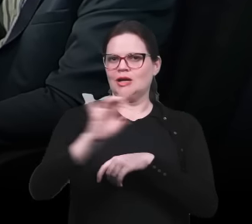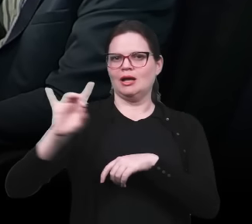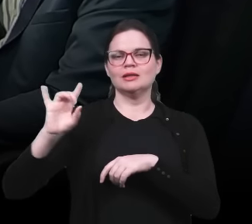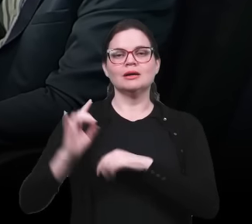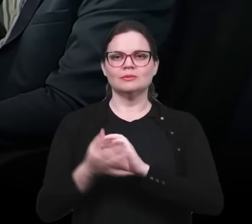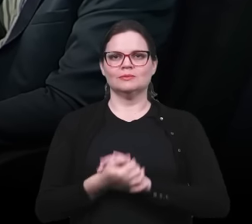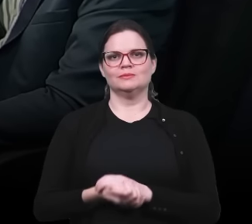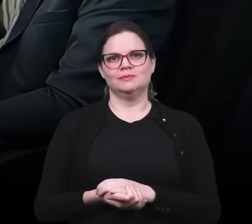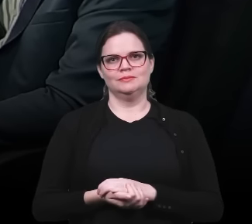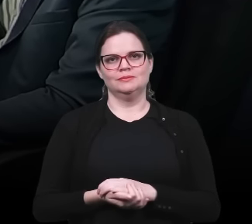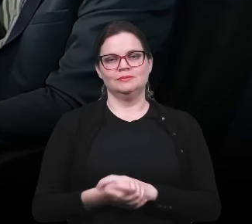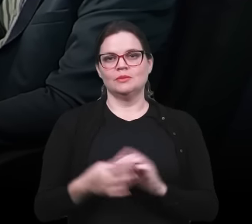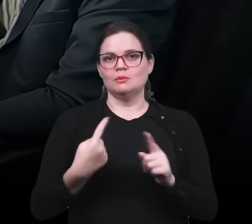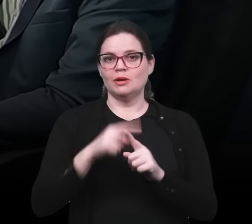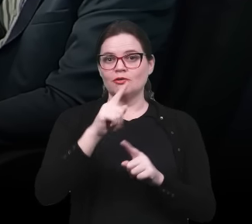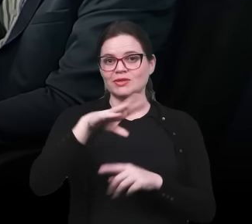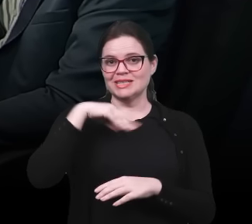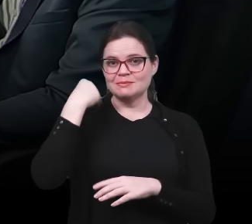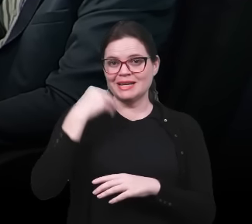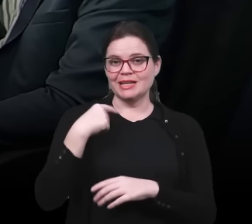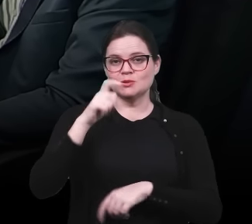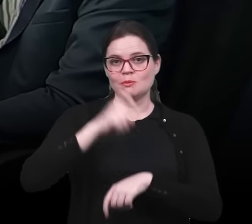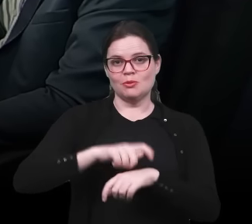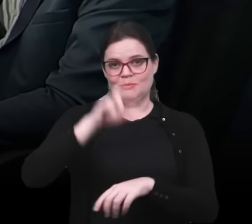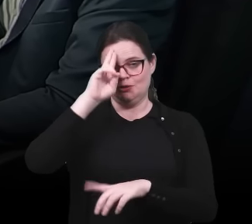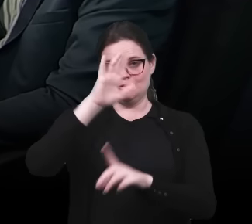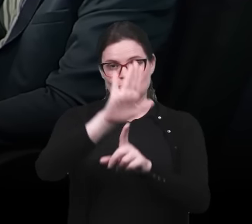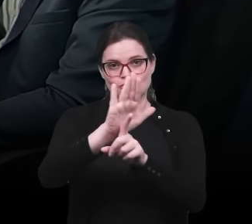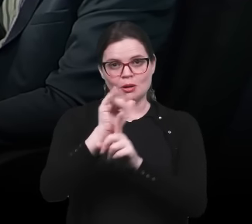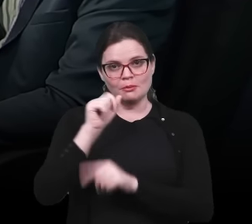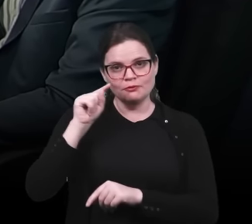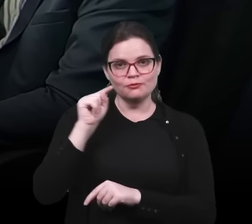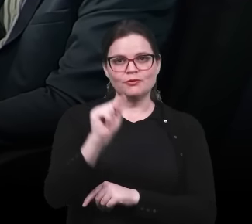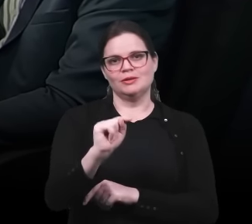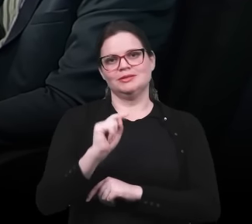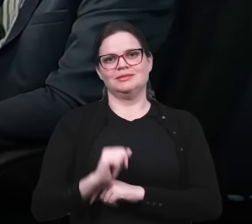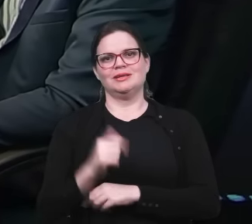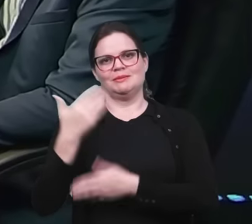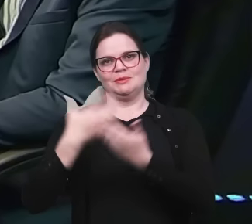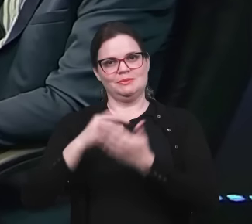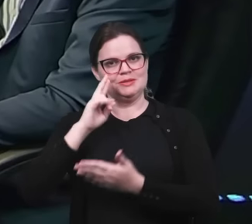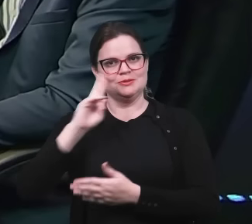deu quando você foi chamado para